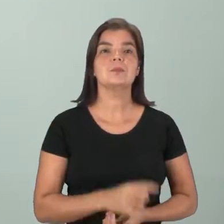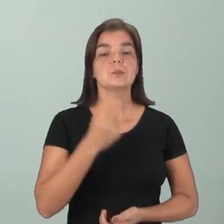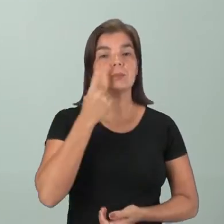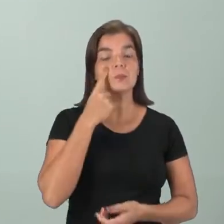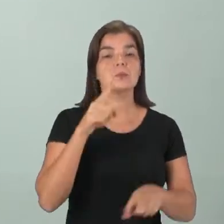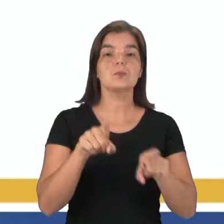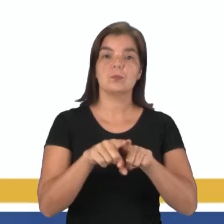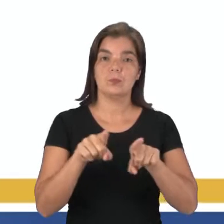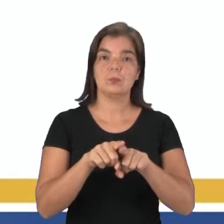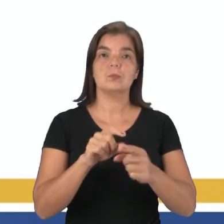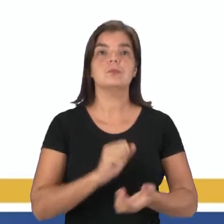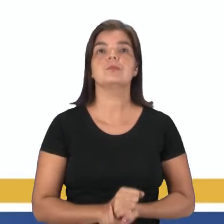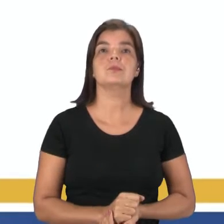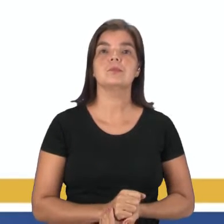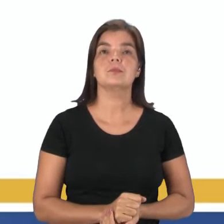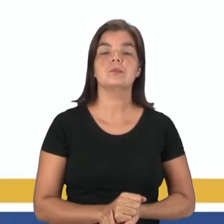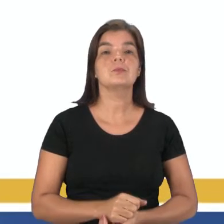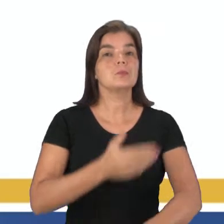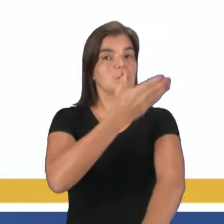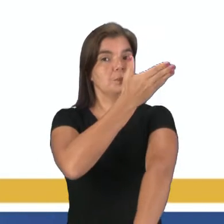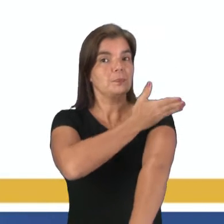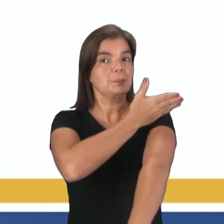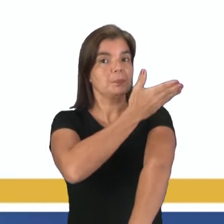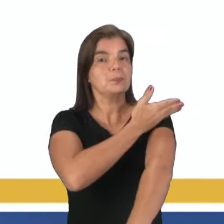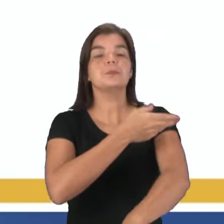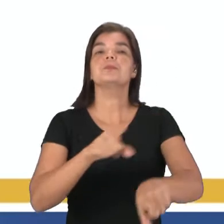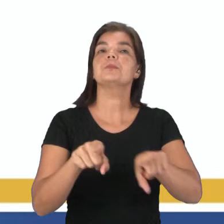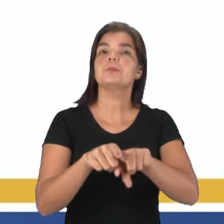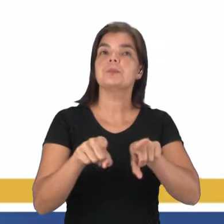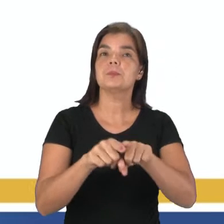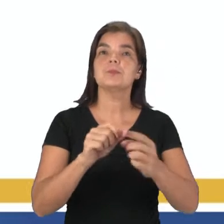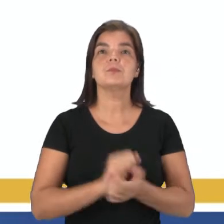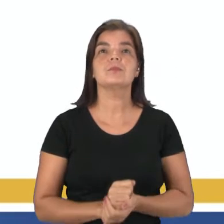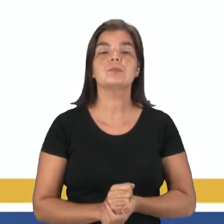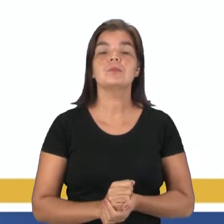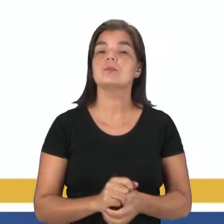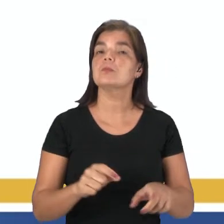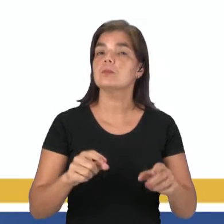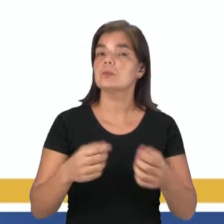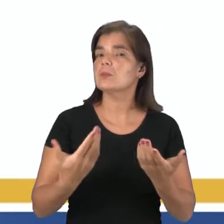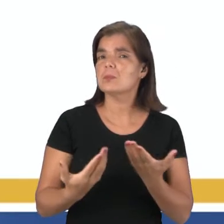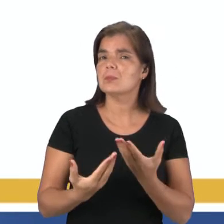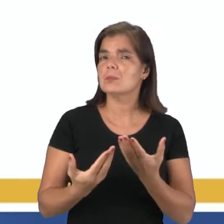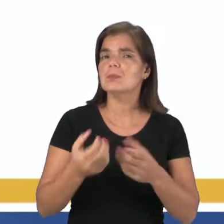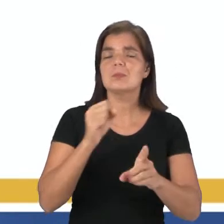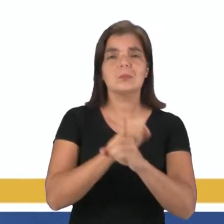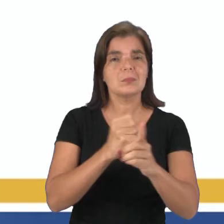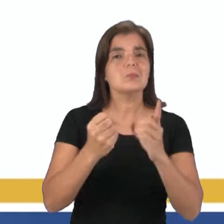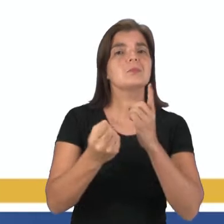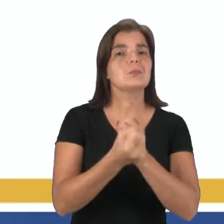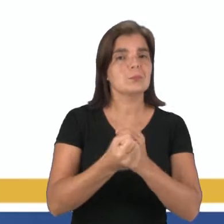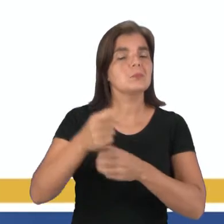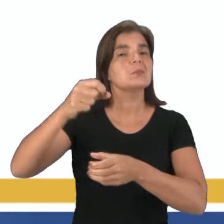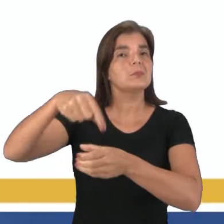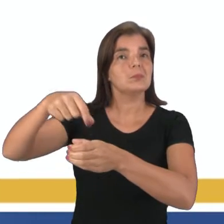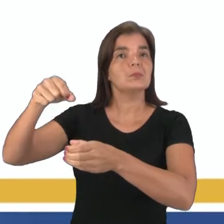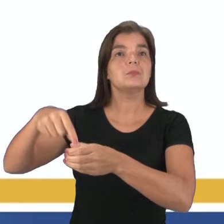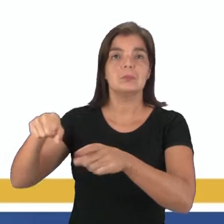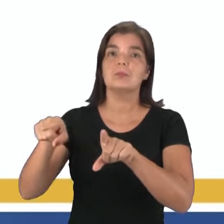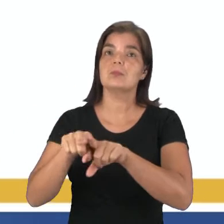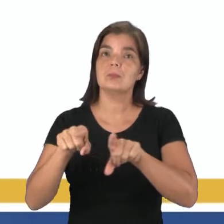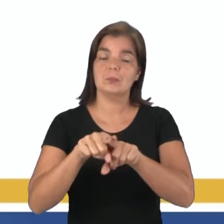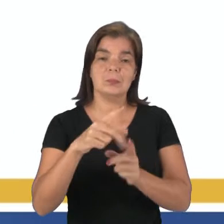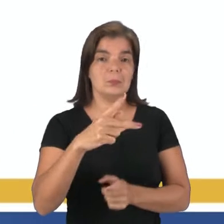aulas. A gente volta lá para o tempo da chamada pré-história, certo? Para um desses aspectos, que é a sociedade